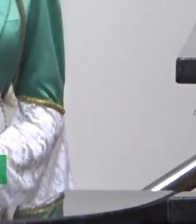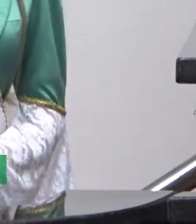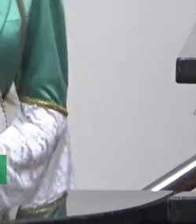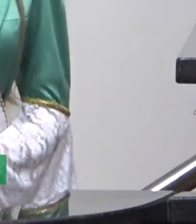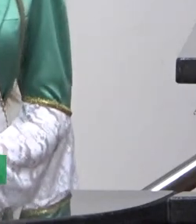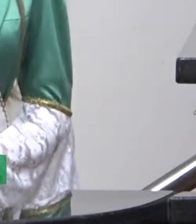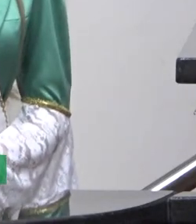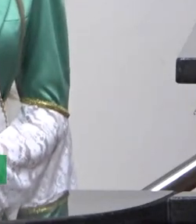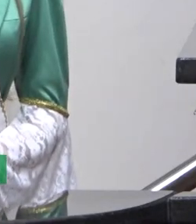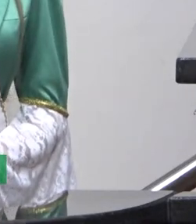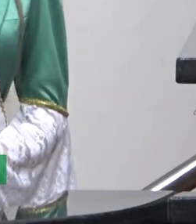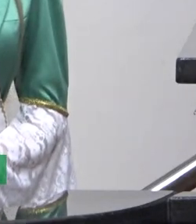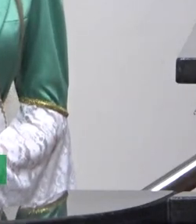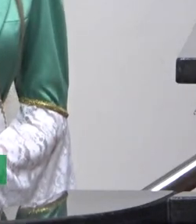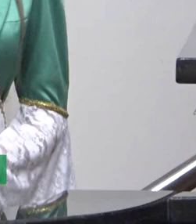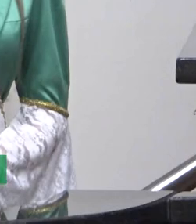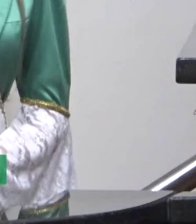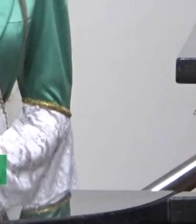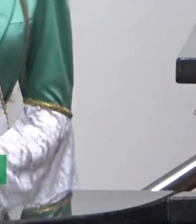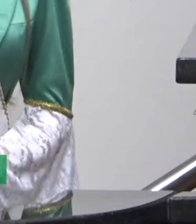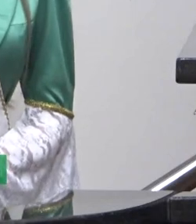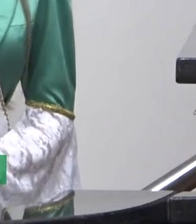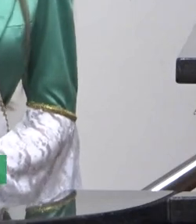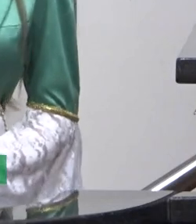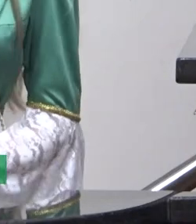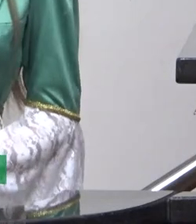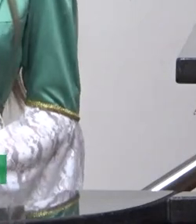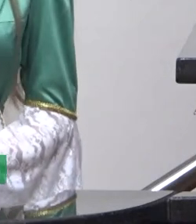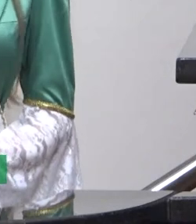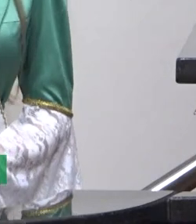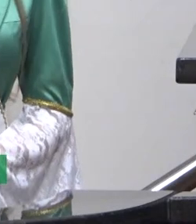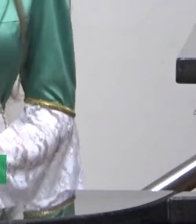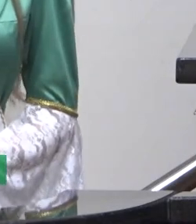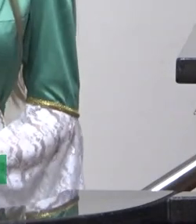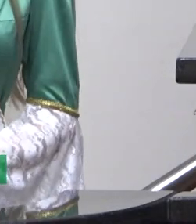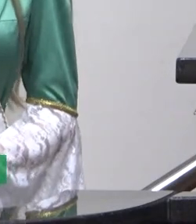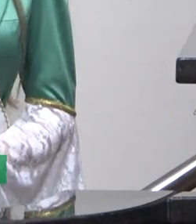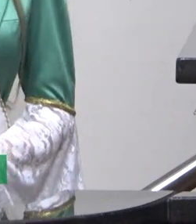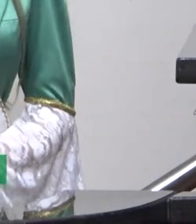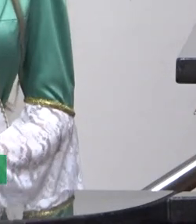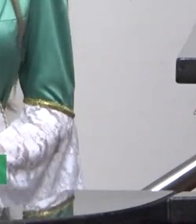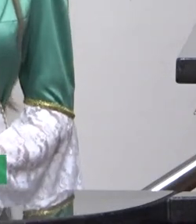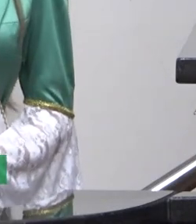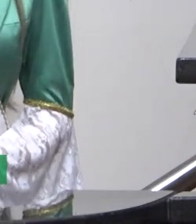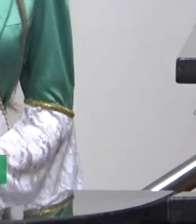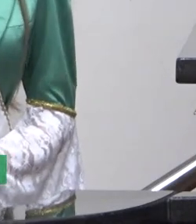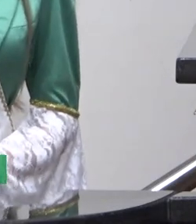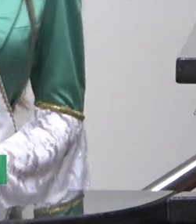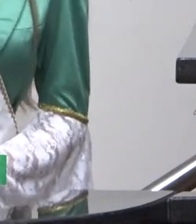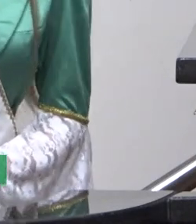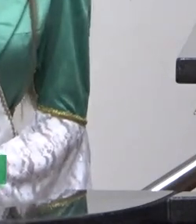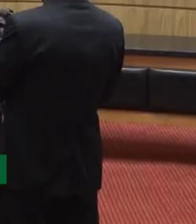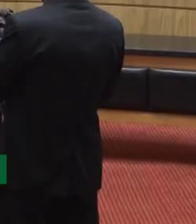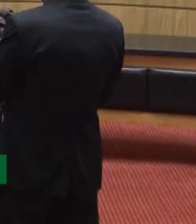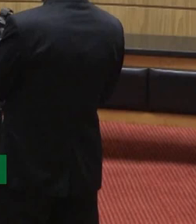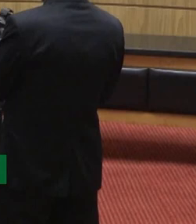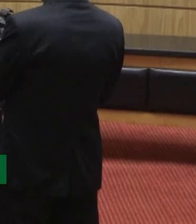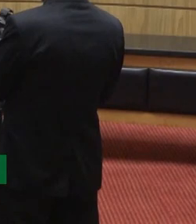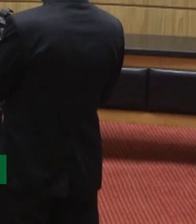no nosso município Desde já muito obrigada pela oportunidade e uma boa tarde a todos